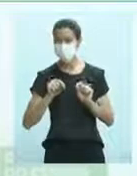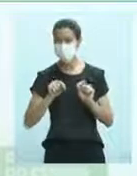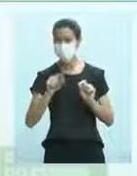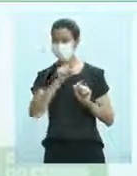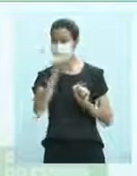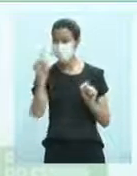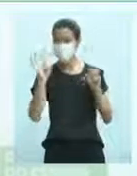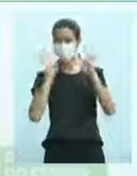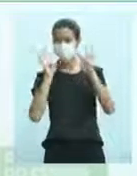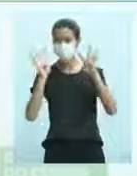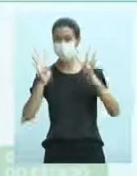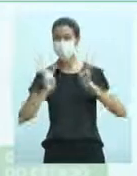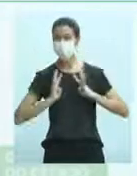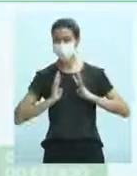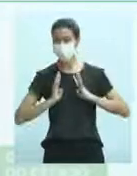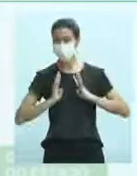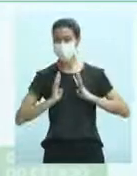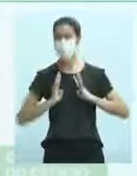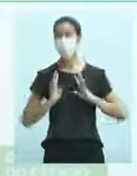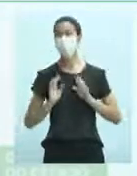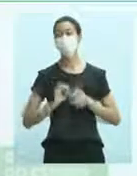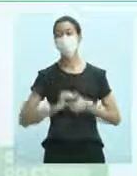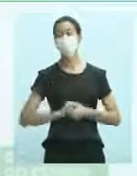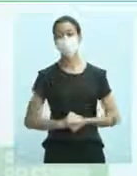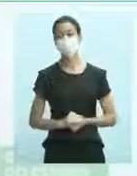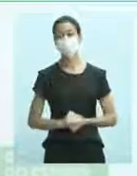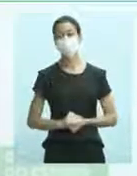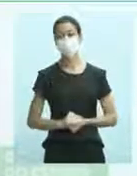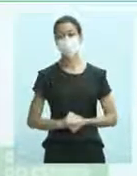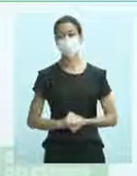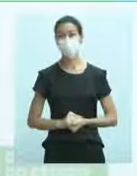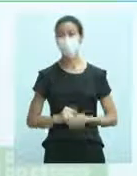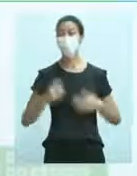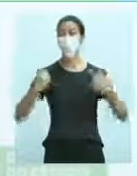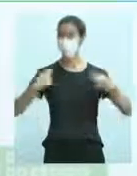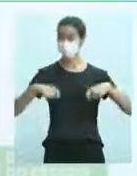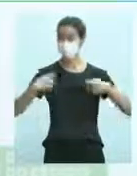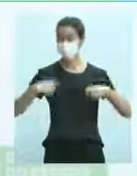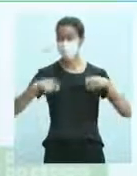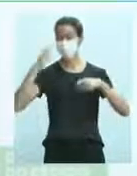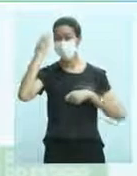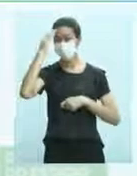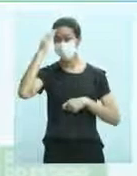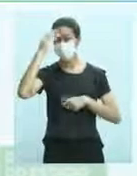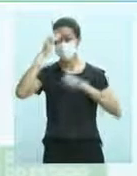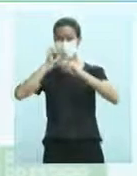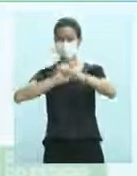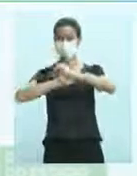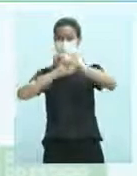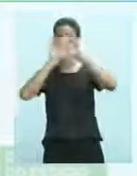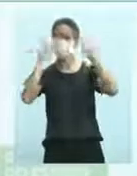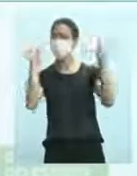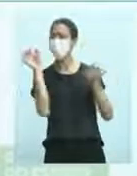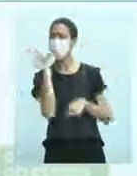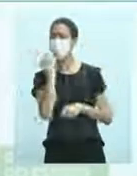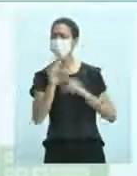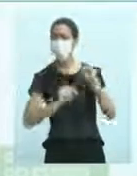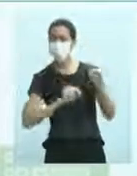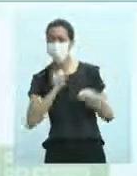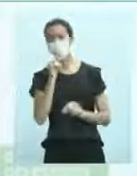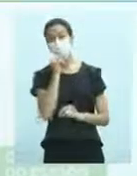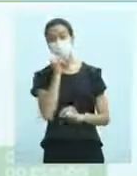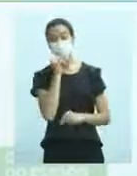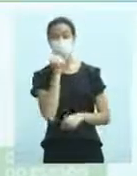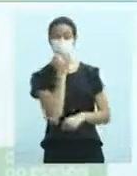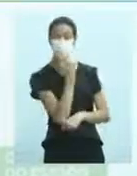que nos assiste tam que você compreenda aqui as notificações ação de acordo